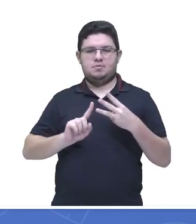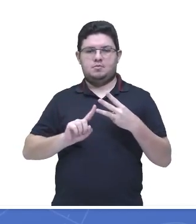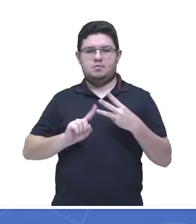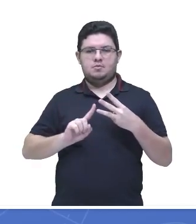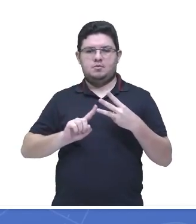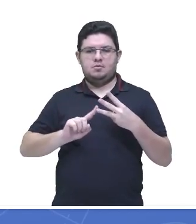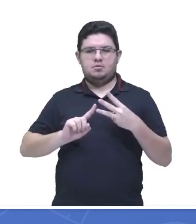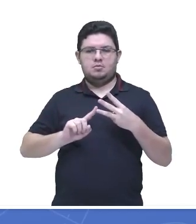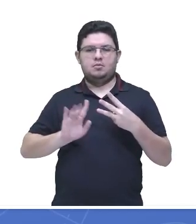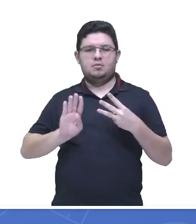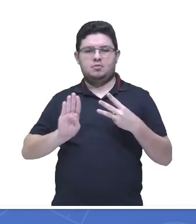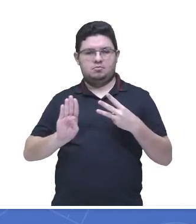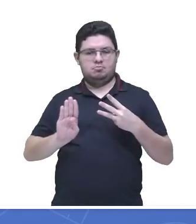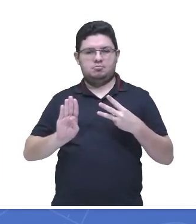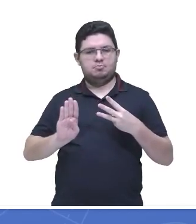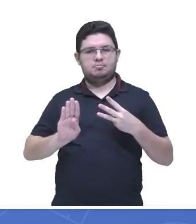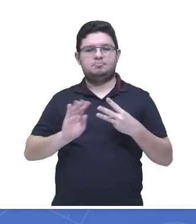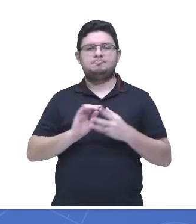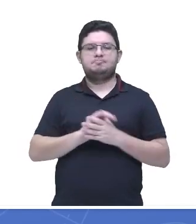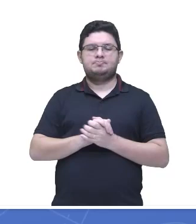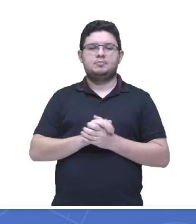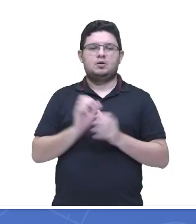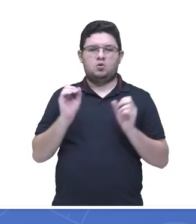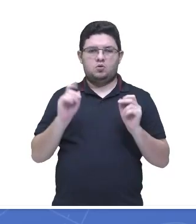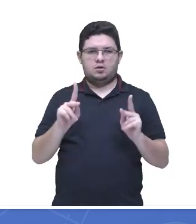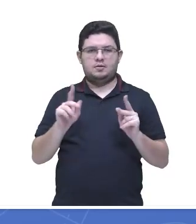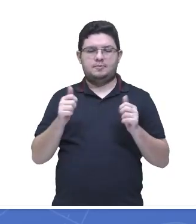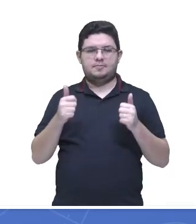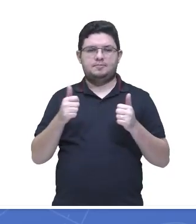number 3 é B, ok?